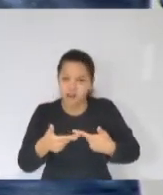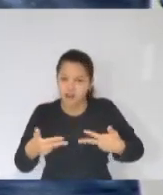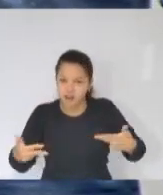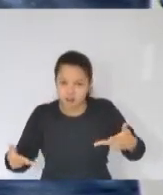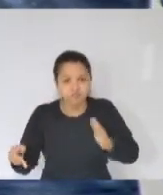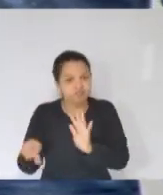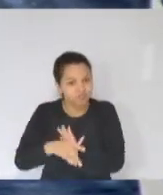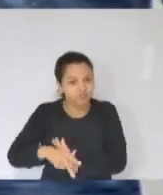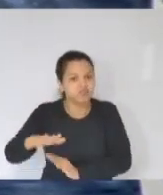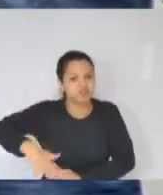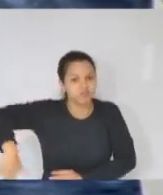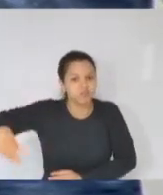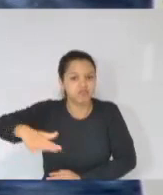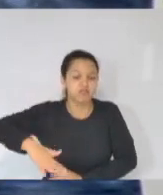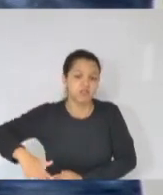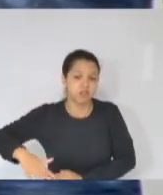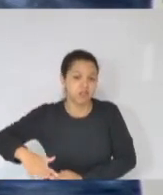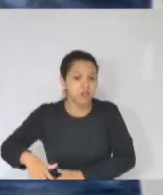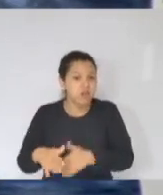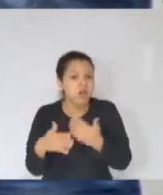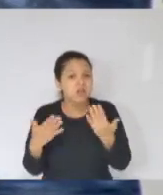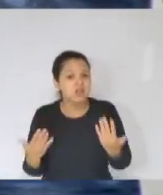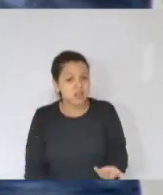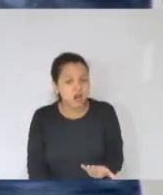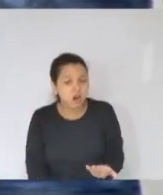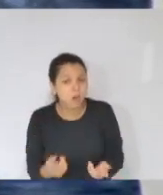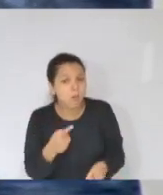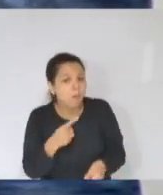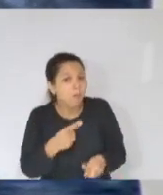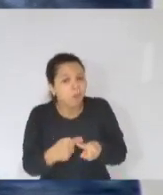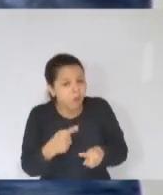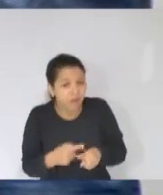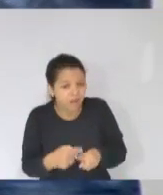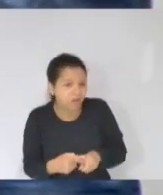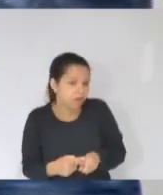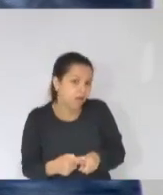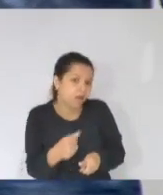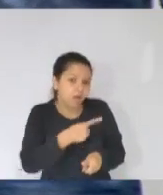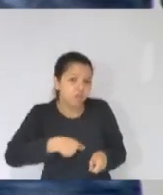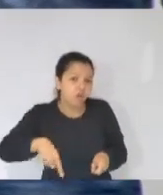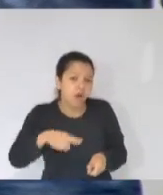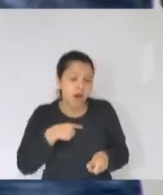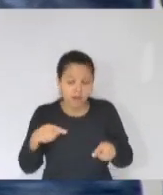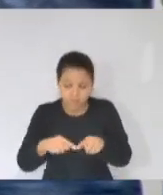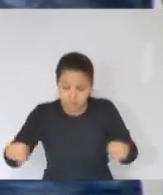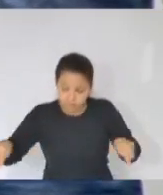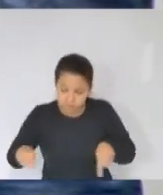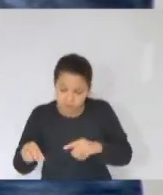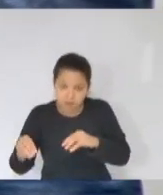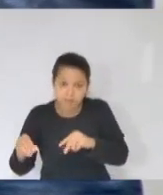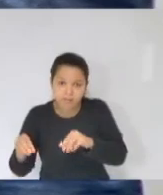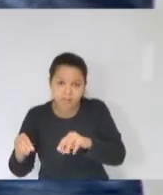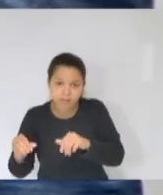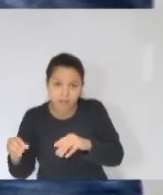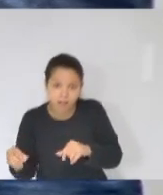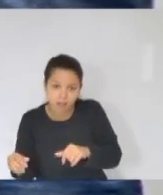Então, por que nós saímos das nossas terras para colocar